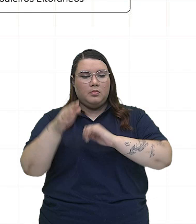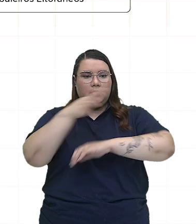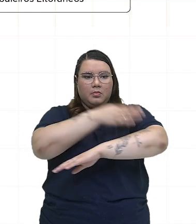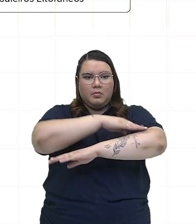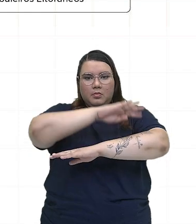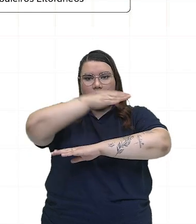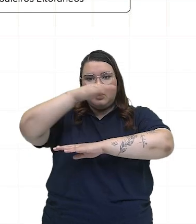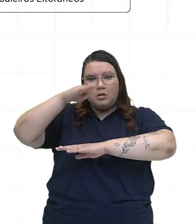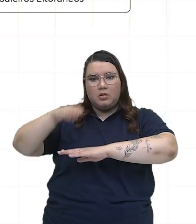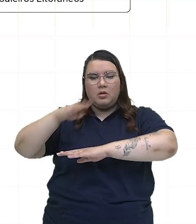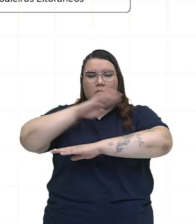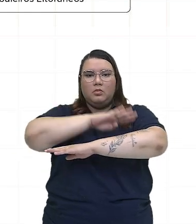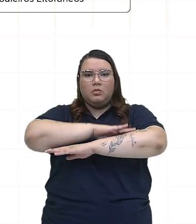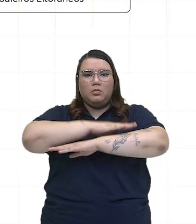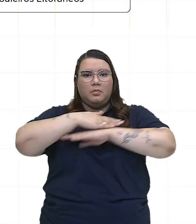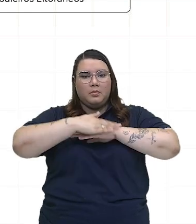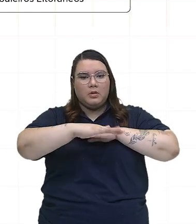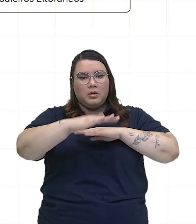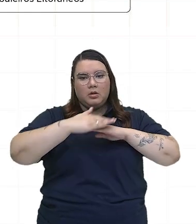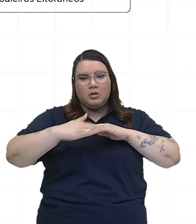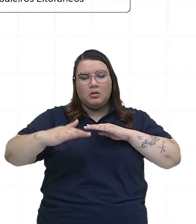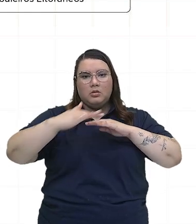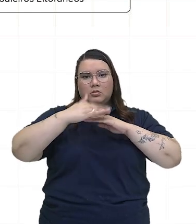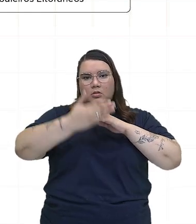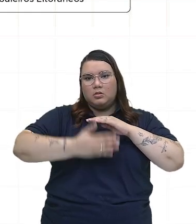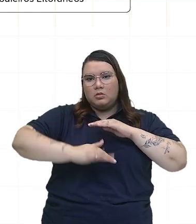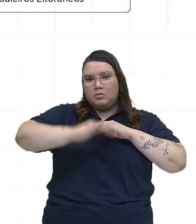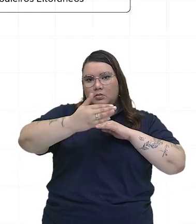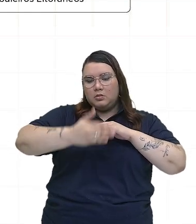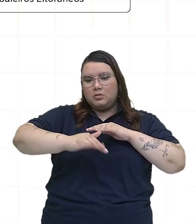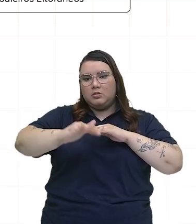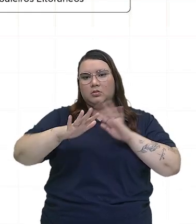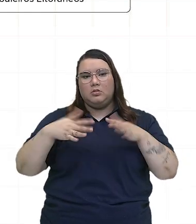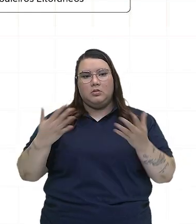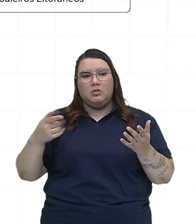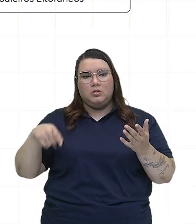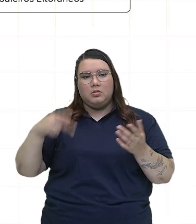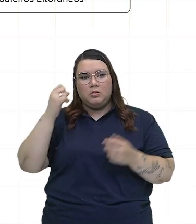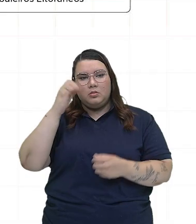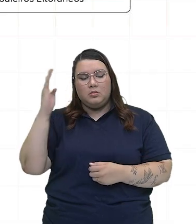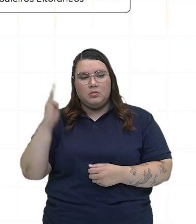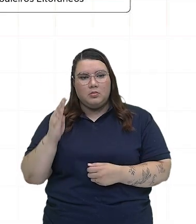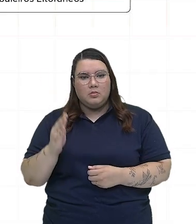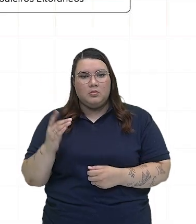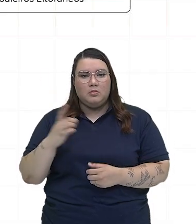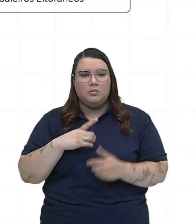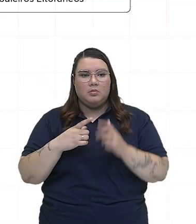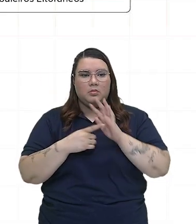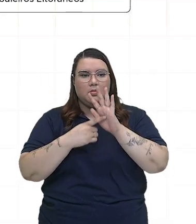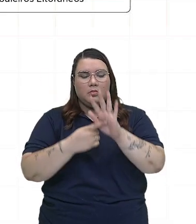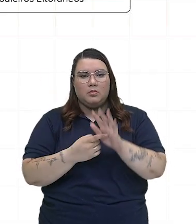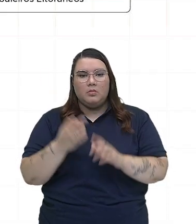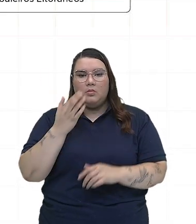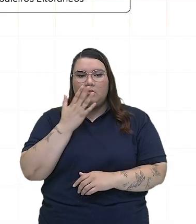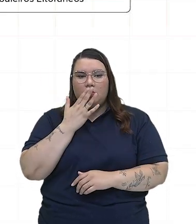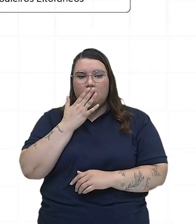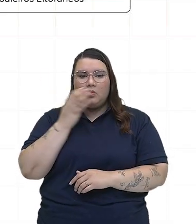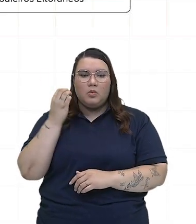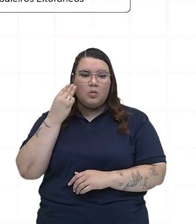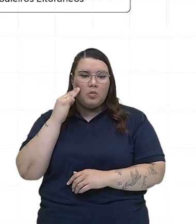das planícies e das depressões. Então, os planaltos no território brasileiro, no nosso mapa, eles são indicados pela cor